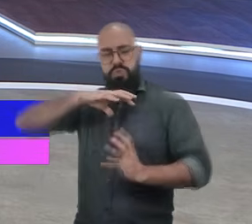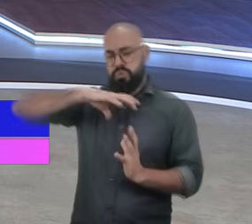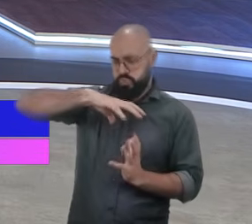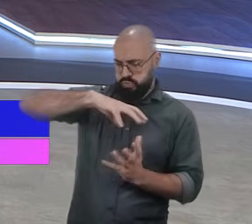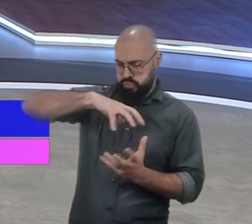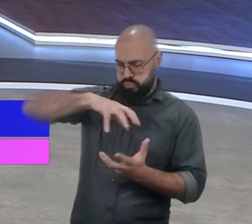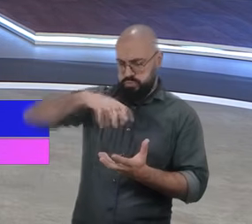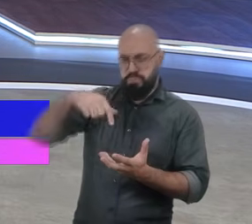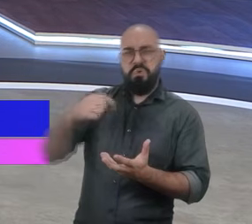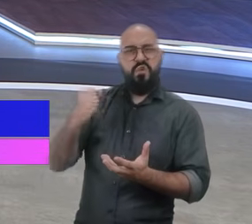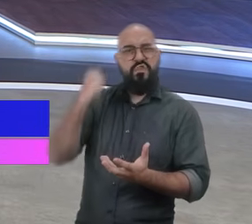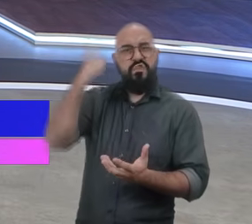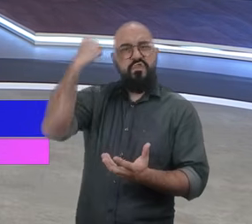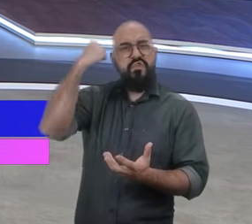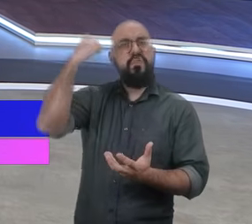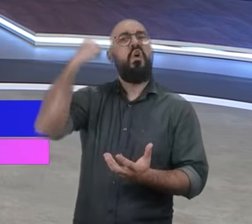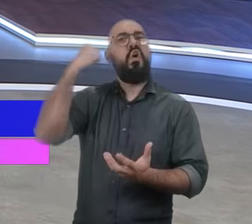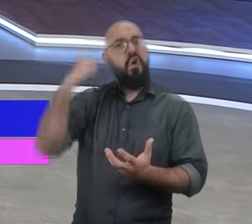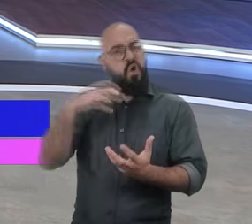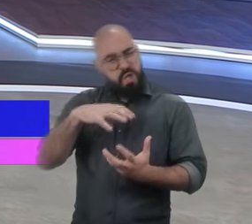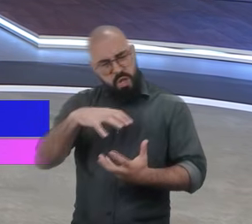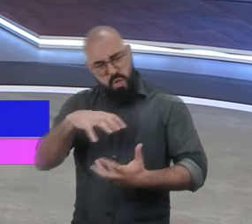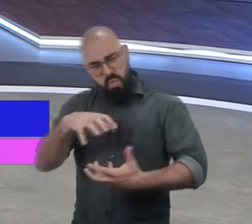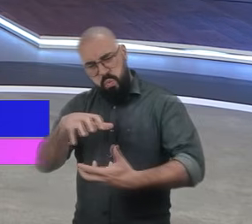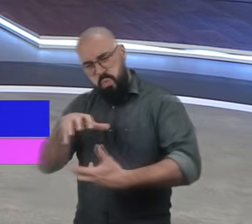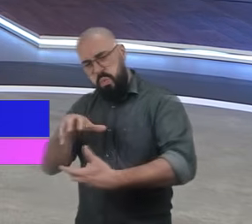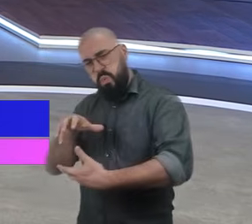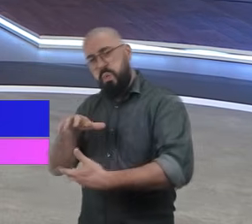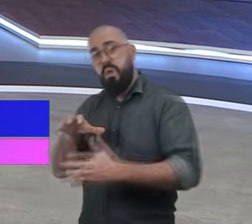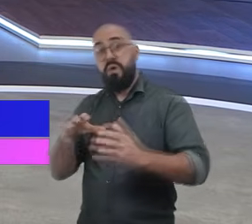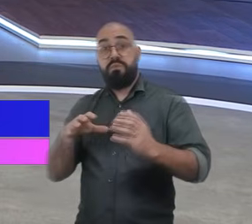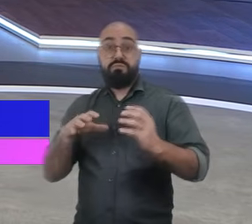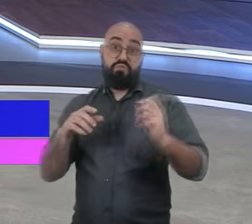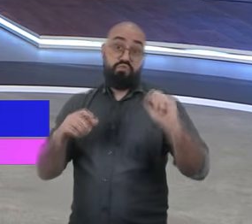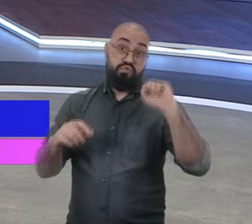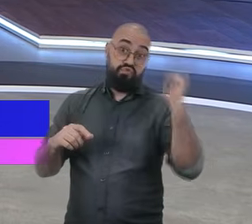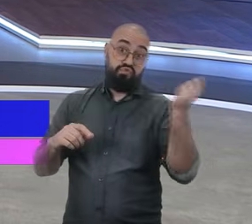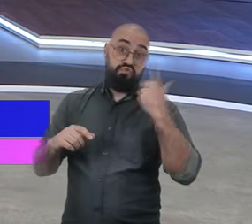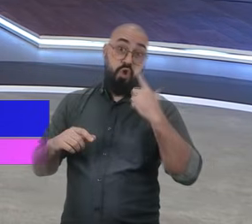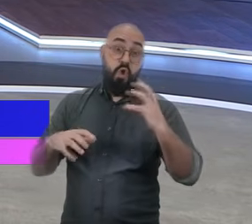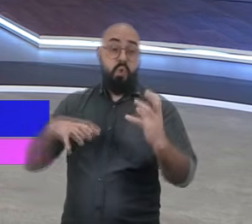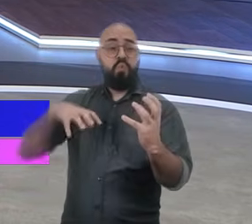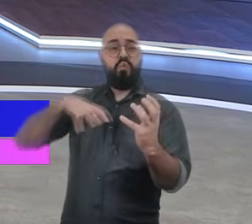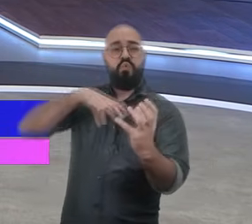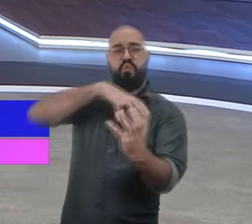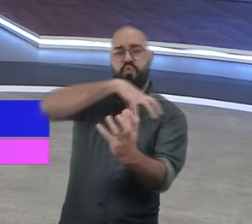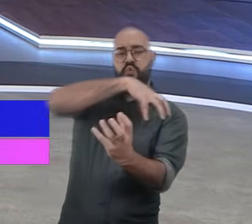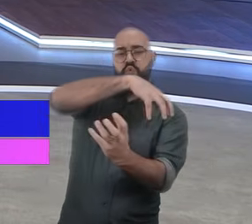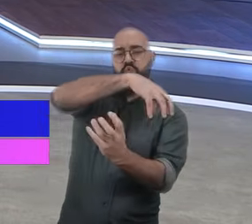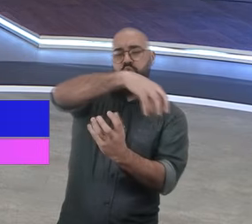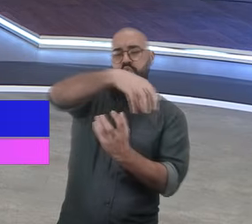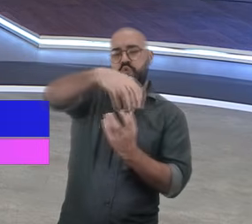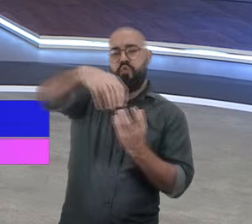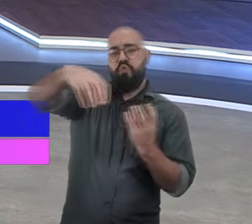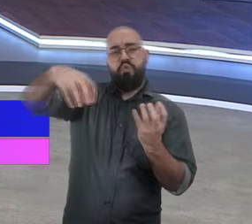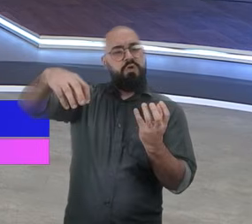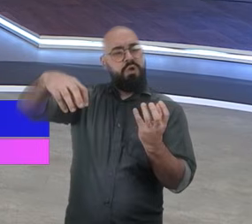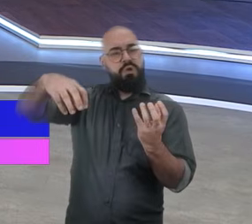da força necessária para que o nosso planeta dê uma volta ao redor do Sol a cada ano? É